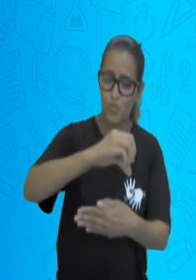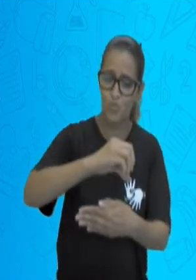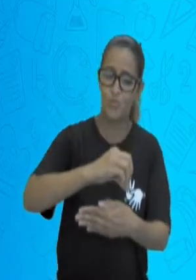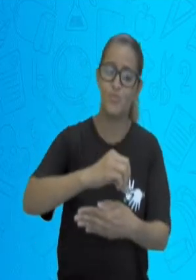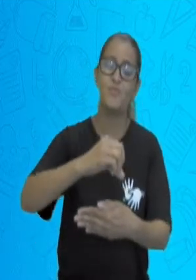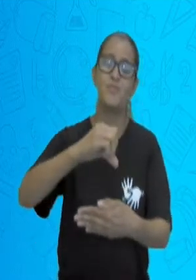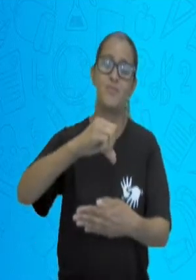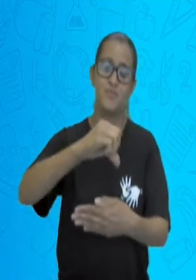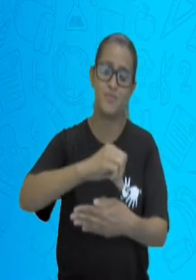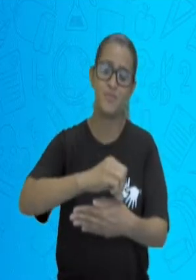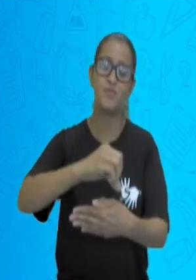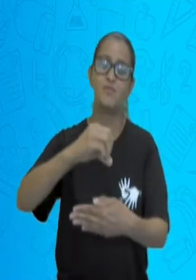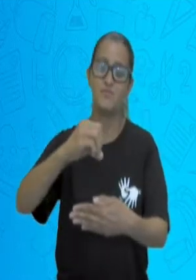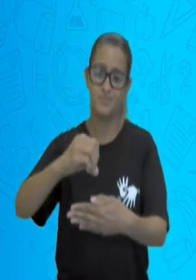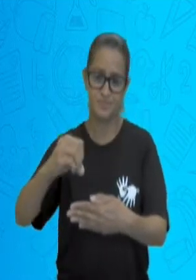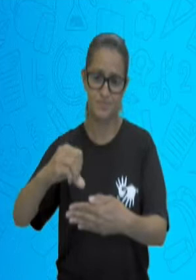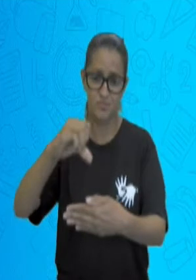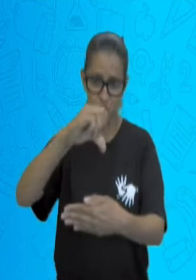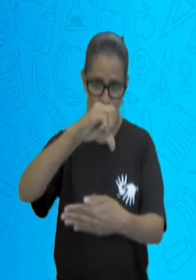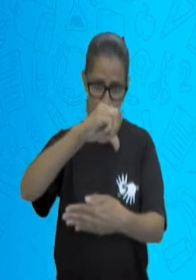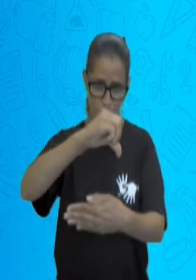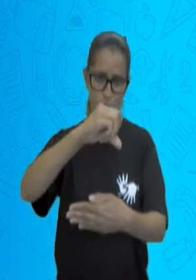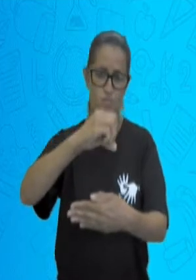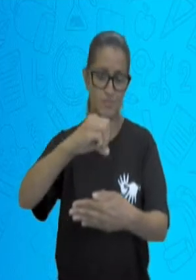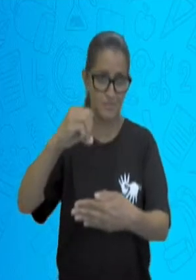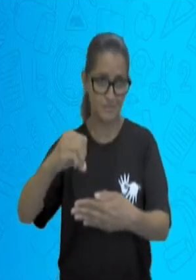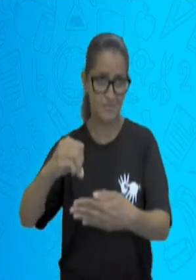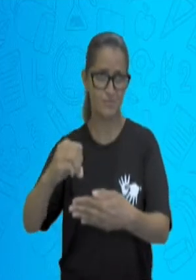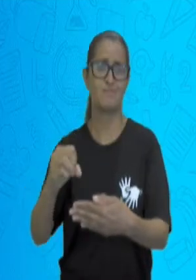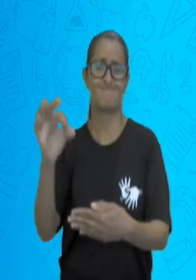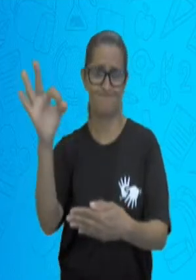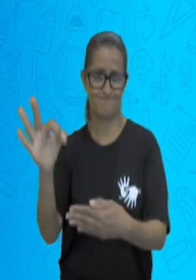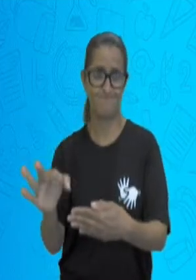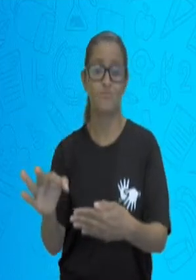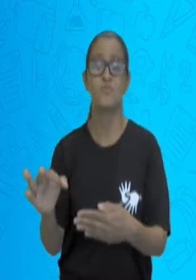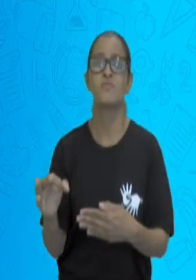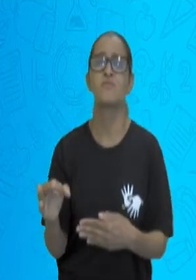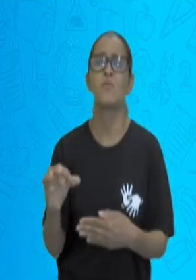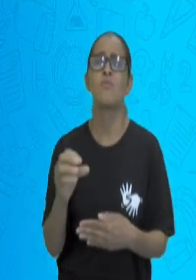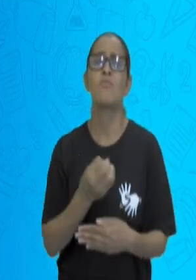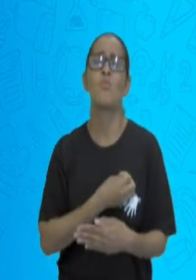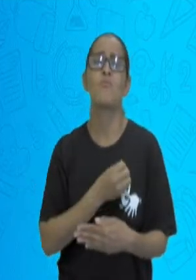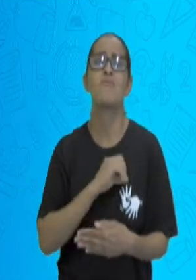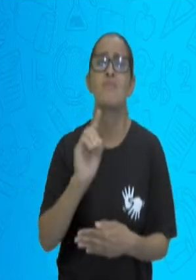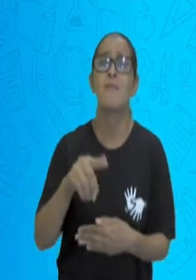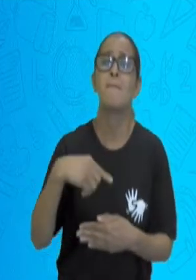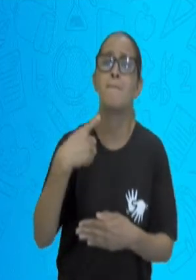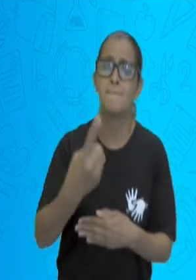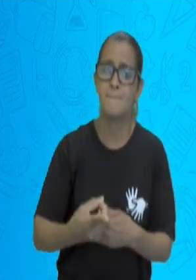Nós temos o número 900. E o número que vem depois do número